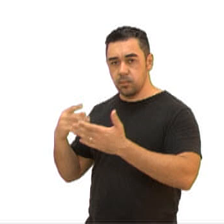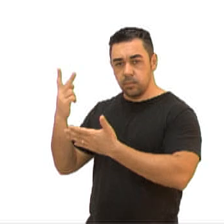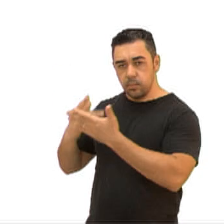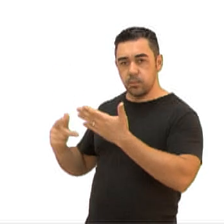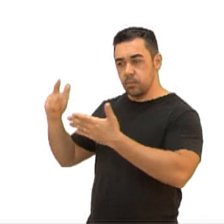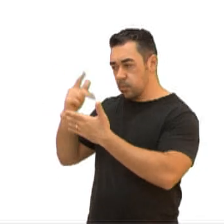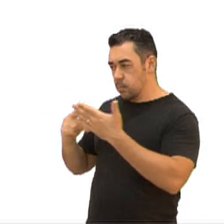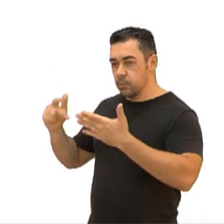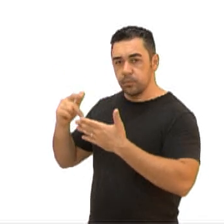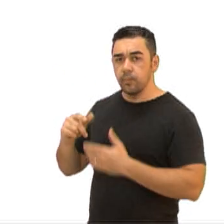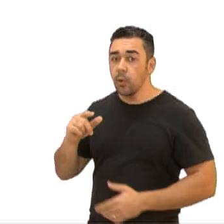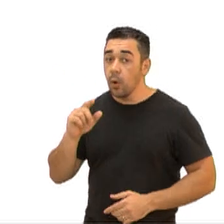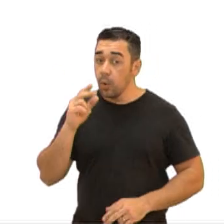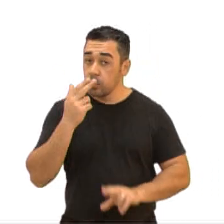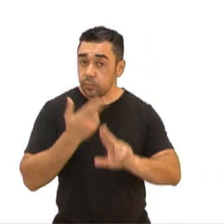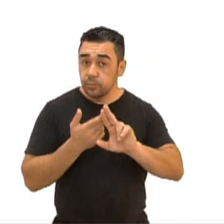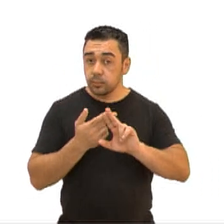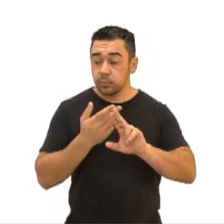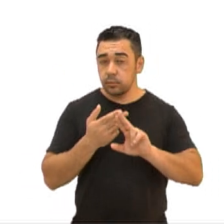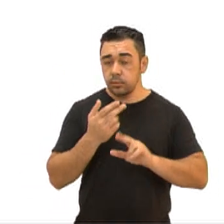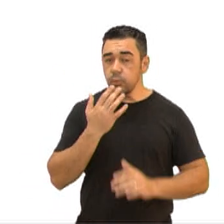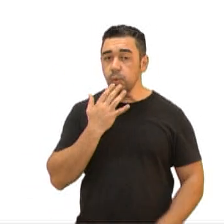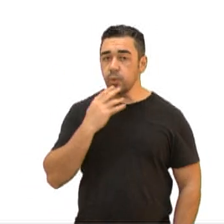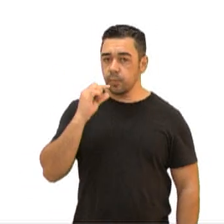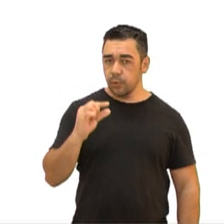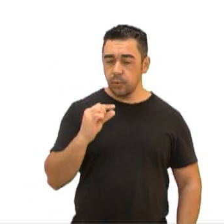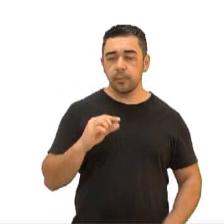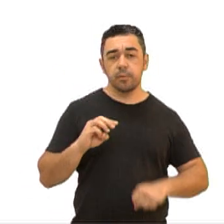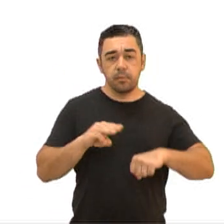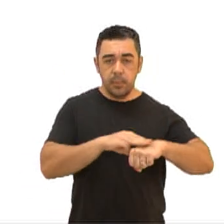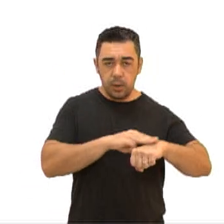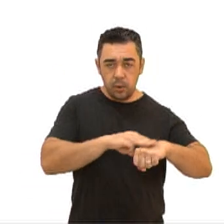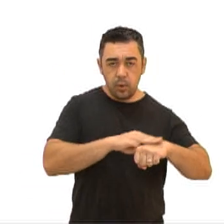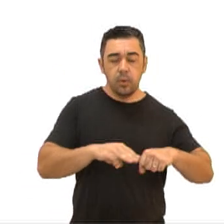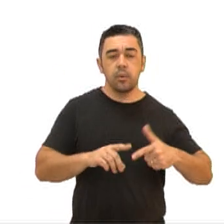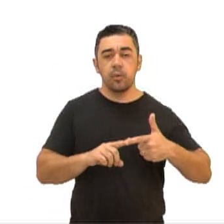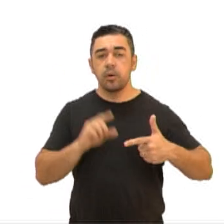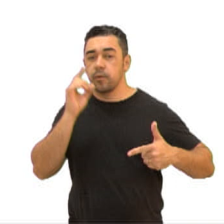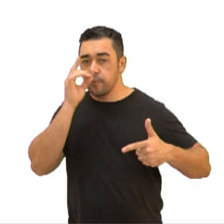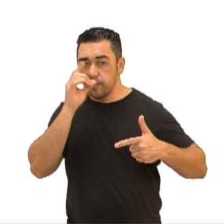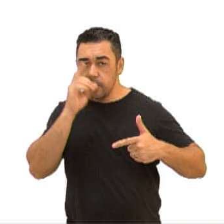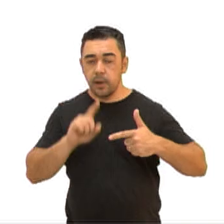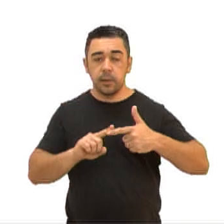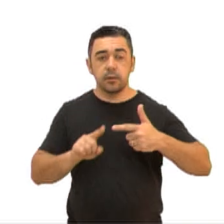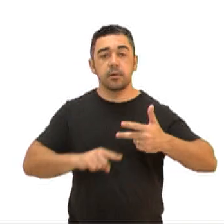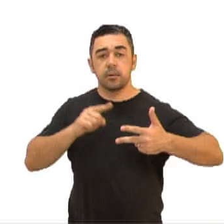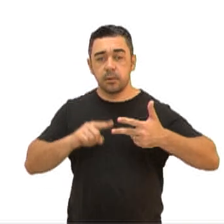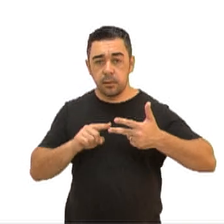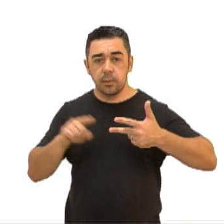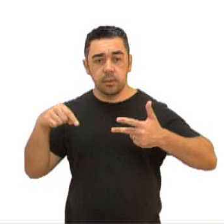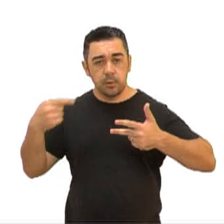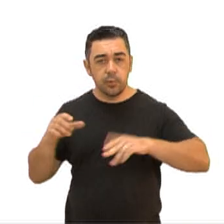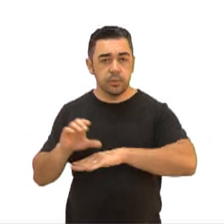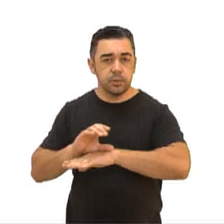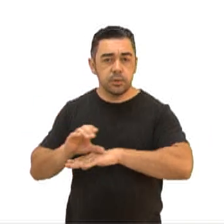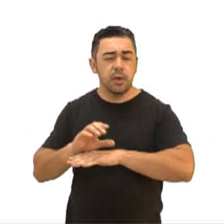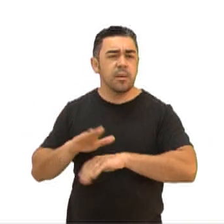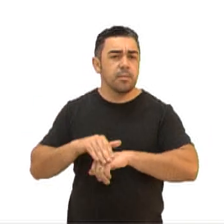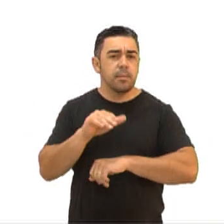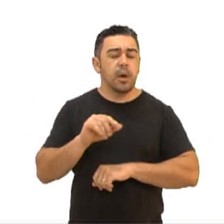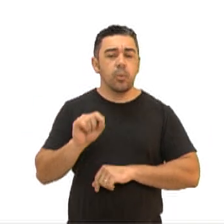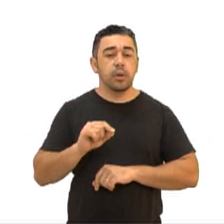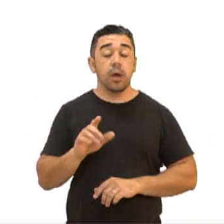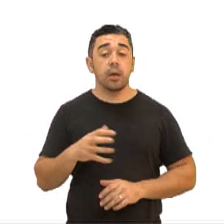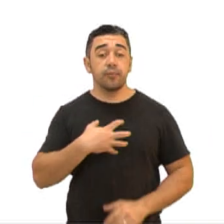Eles usavam poucas cores, o marrom, o verde e mais tarde o cinza. A intenção deles era chamar a atenção para as formas